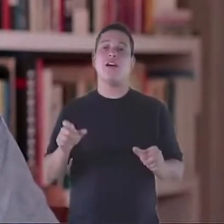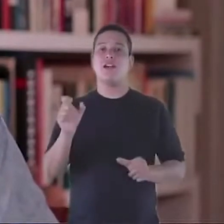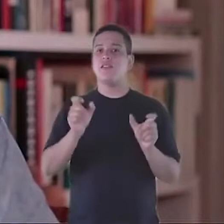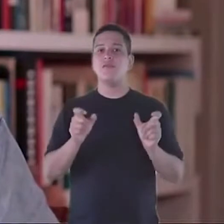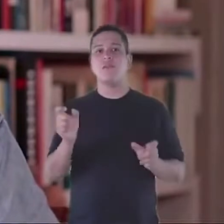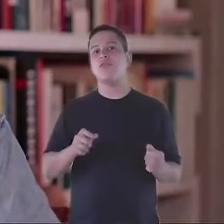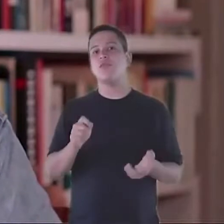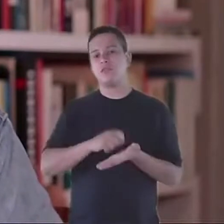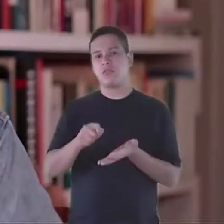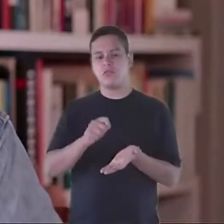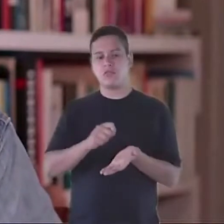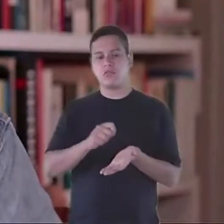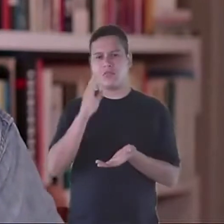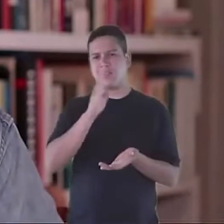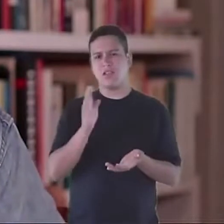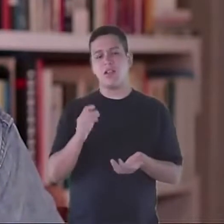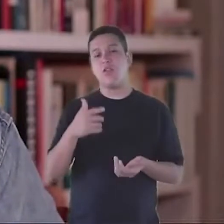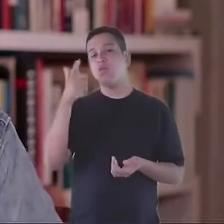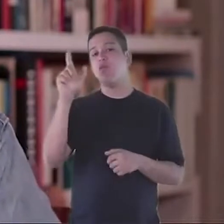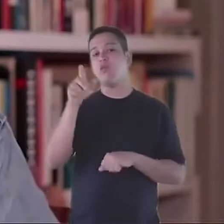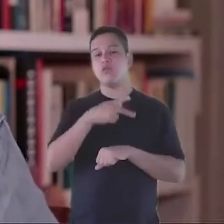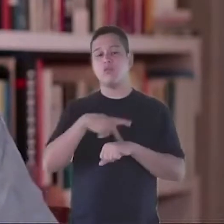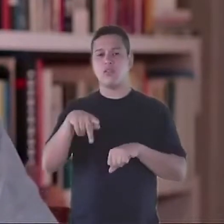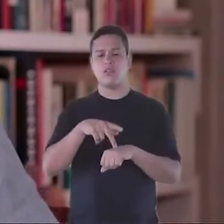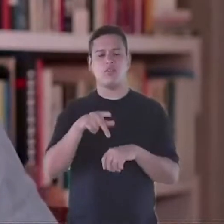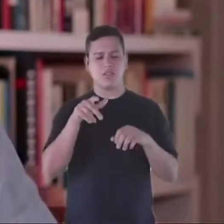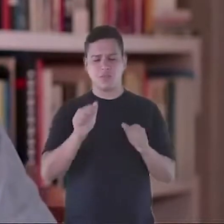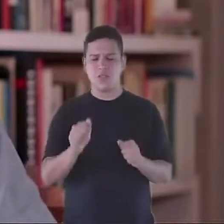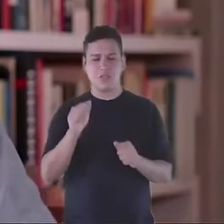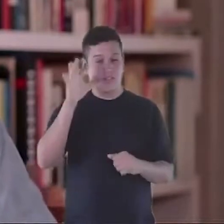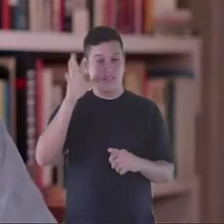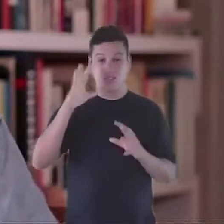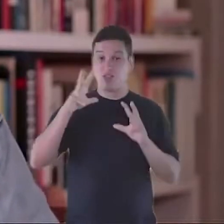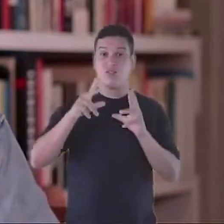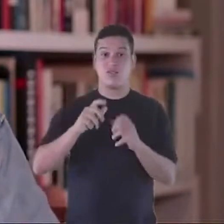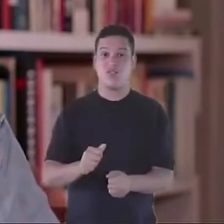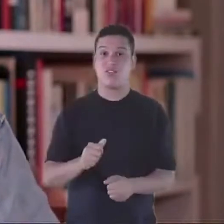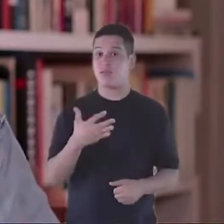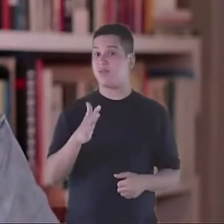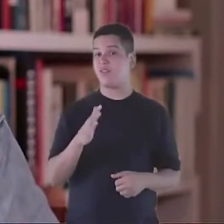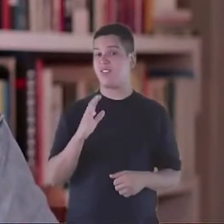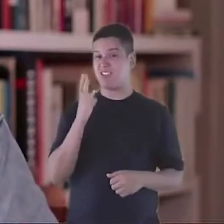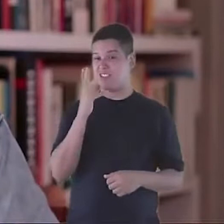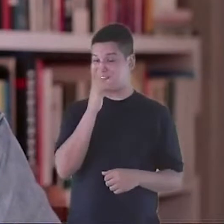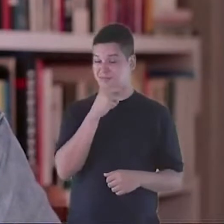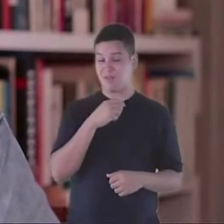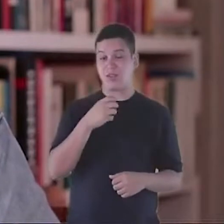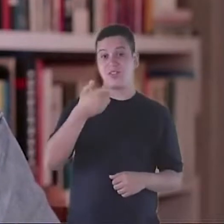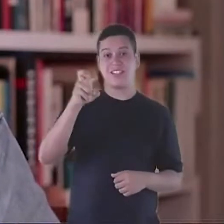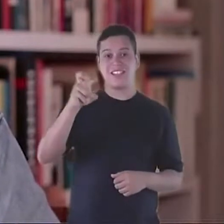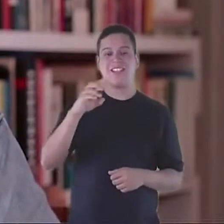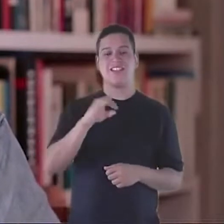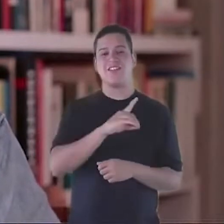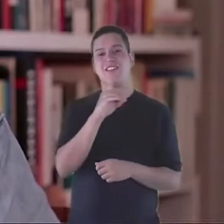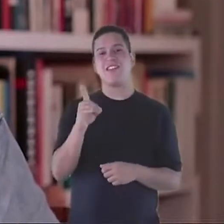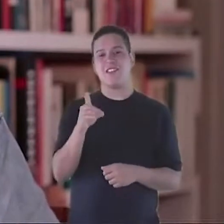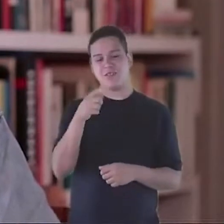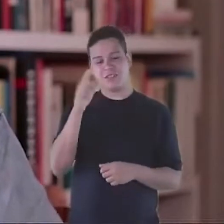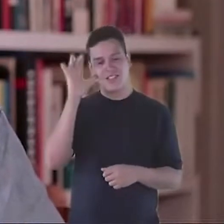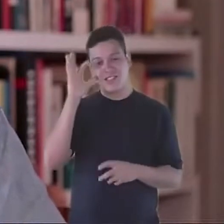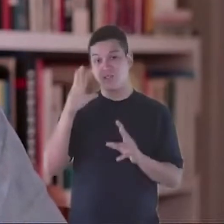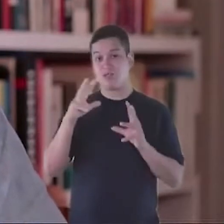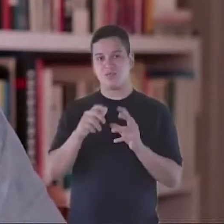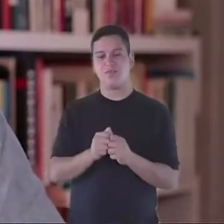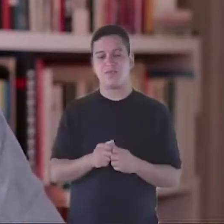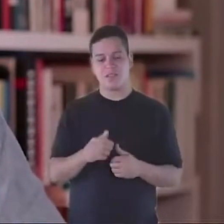internacionais. Pode maratonar aí, que você vai ficar uns 15 dias fácil rodando e assistindo as pessoas. Muito obrigado a